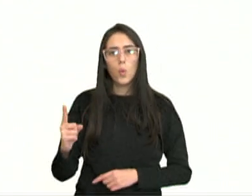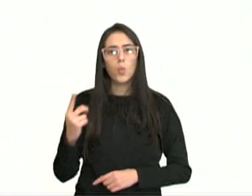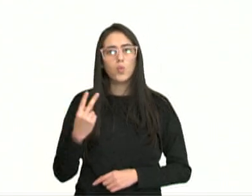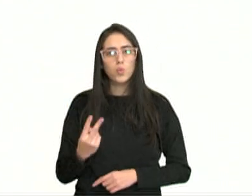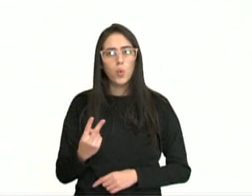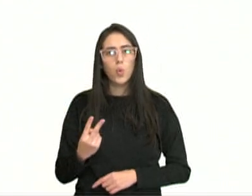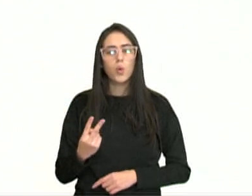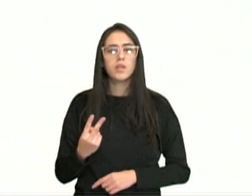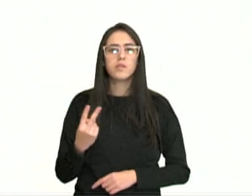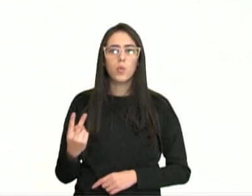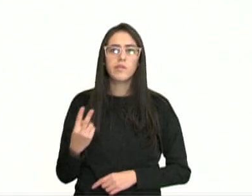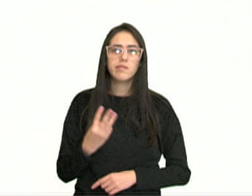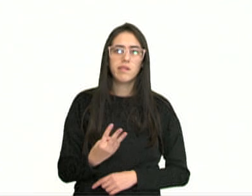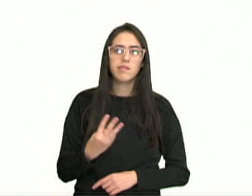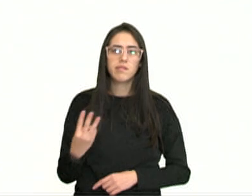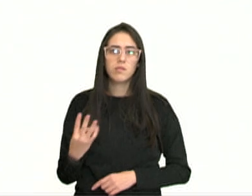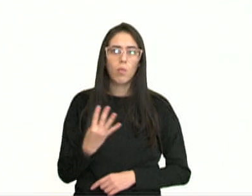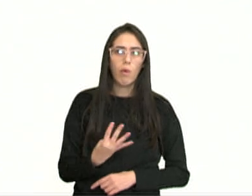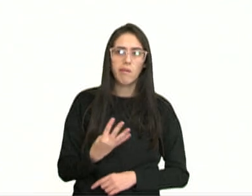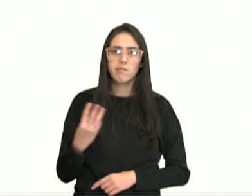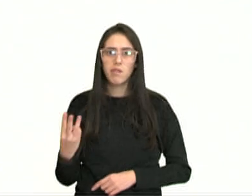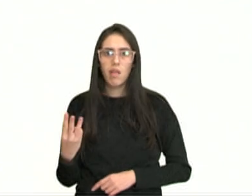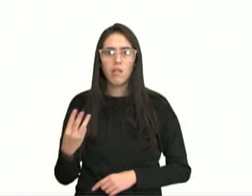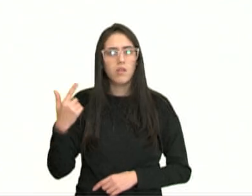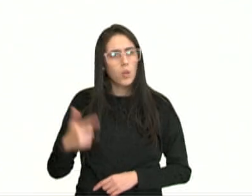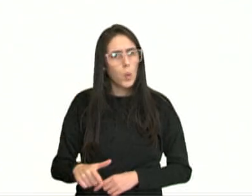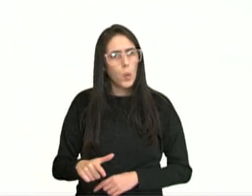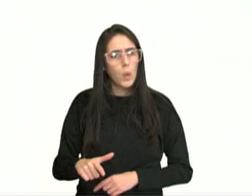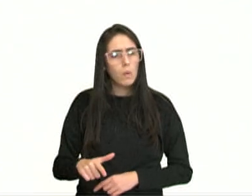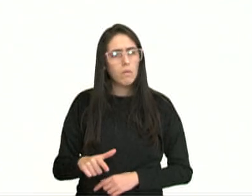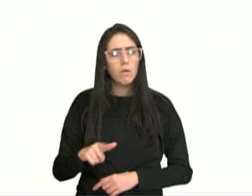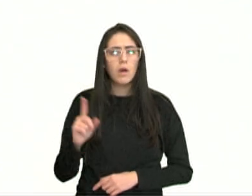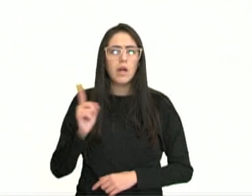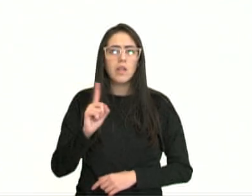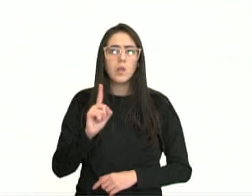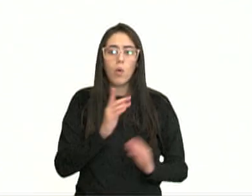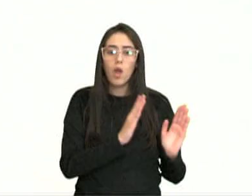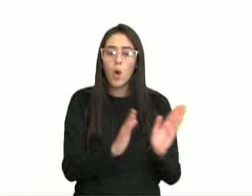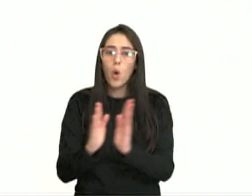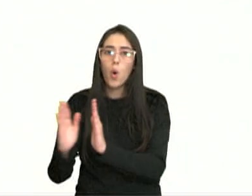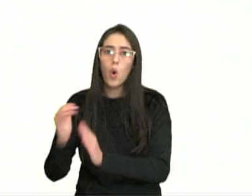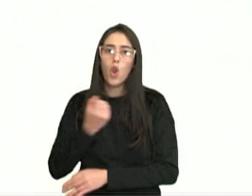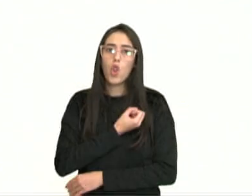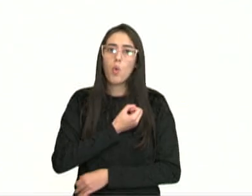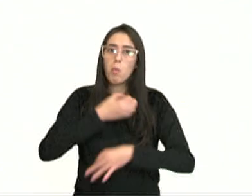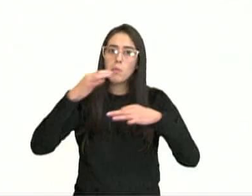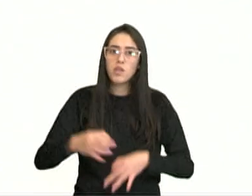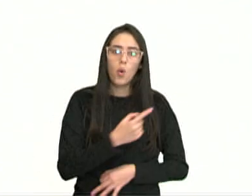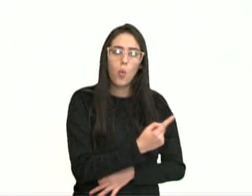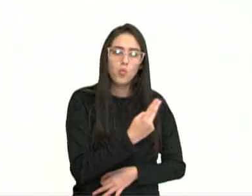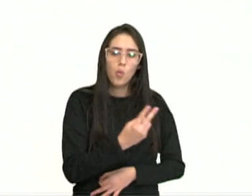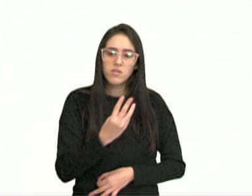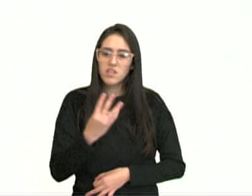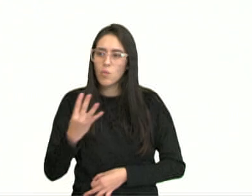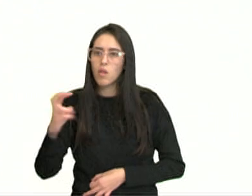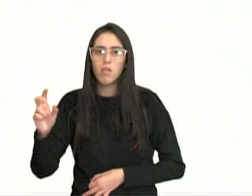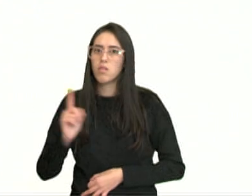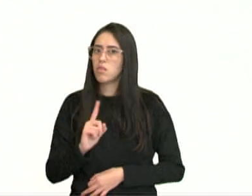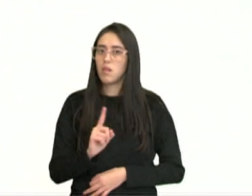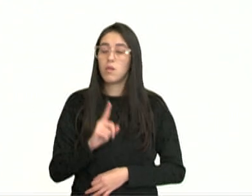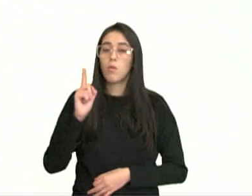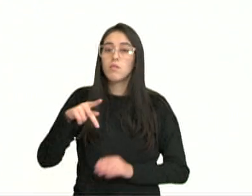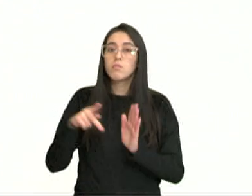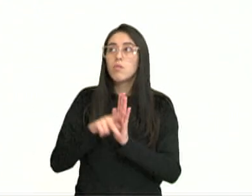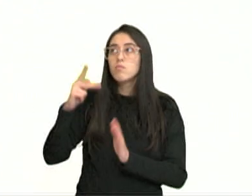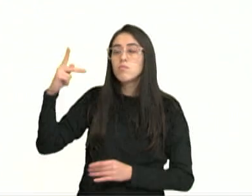2, 3, 3, 4, 3 novamente. Então, ele não segue uma ordem numérica tradicional, ele segue a